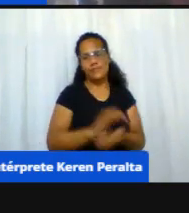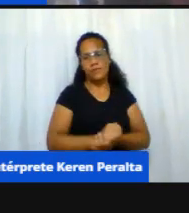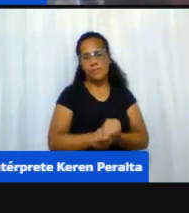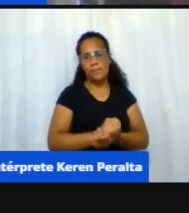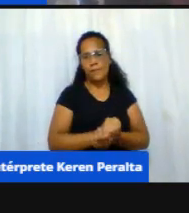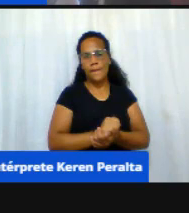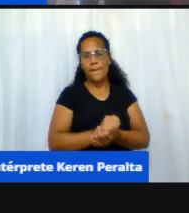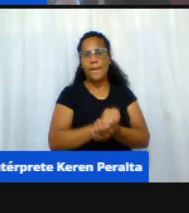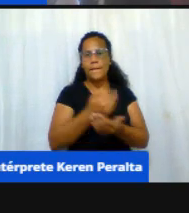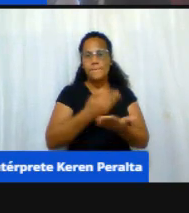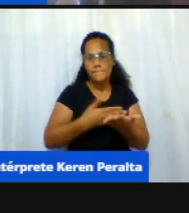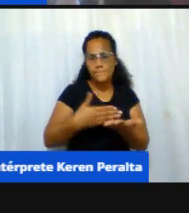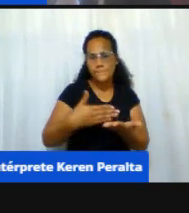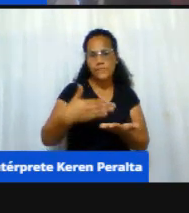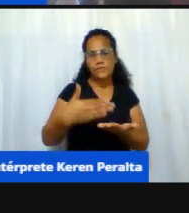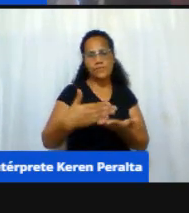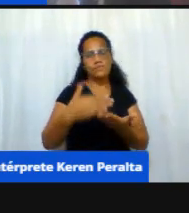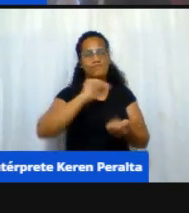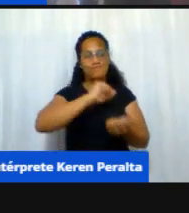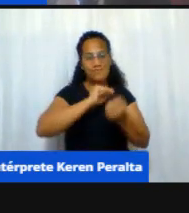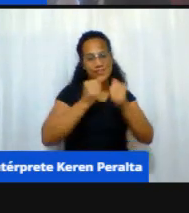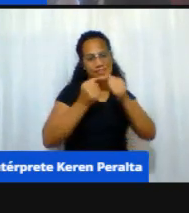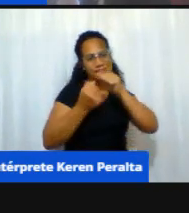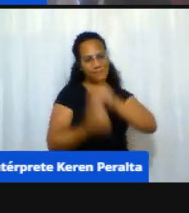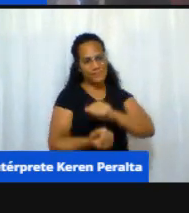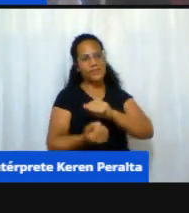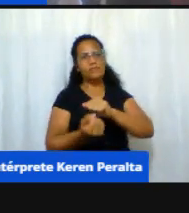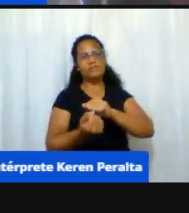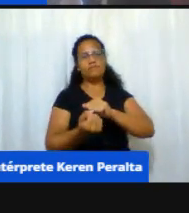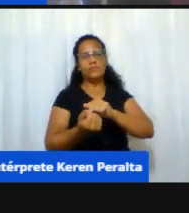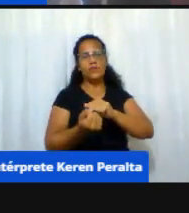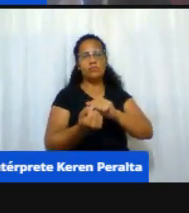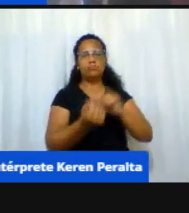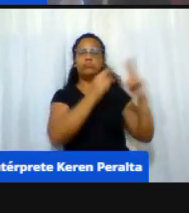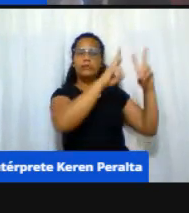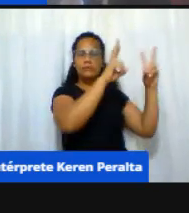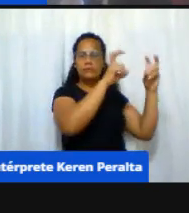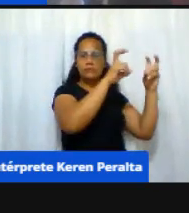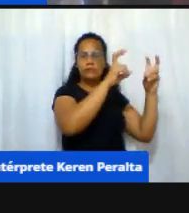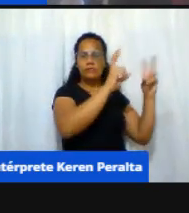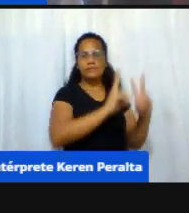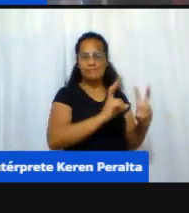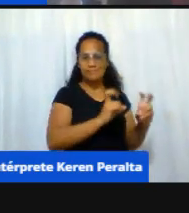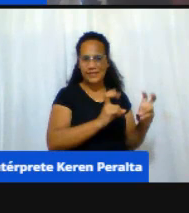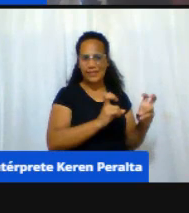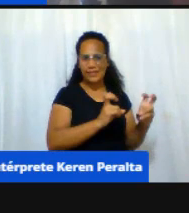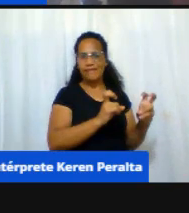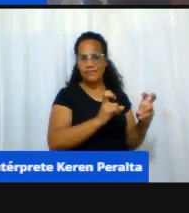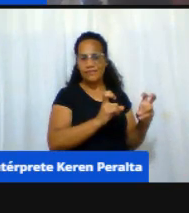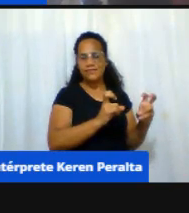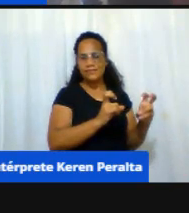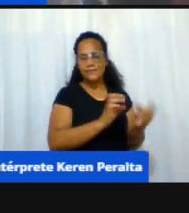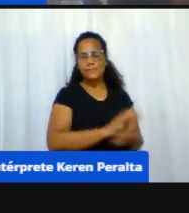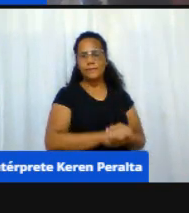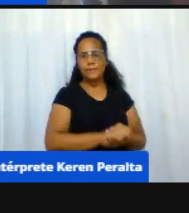e, portanto, esses destaques do referencial na íntegra servem ao intuito de compreender